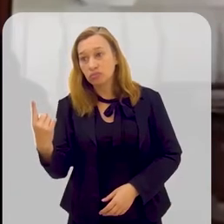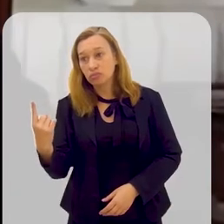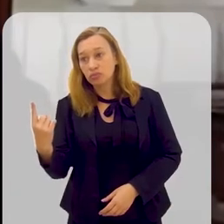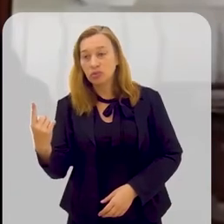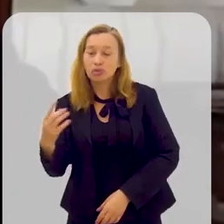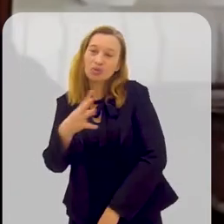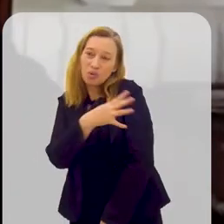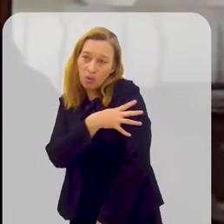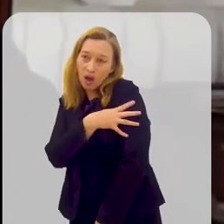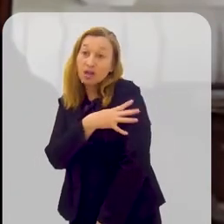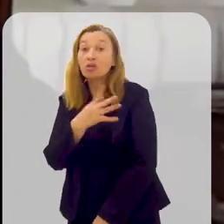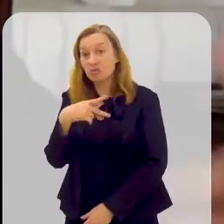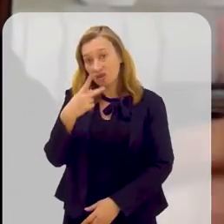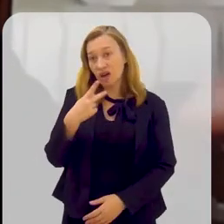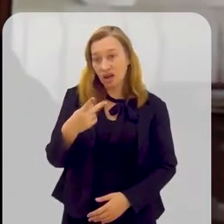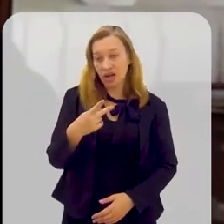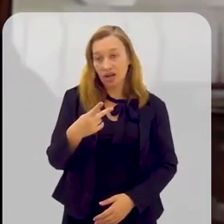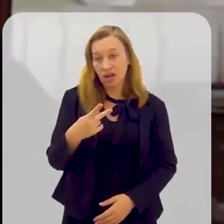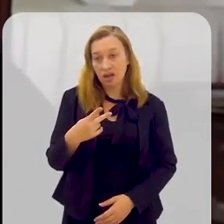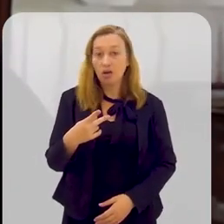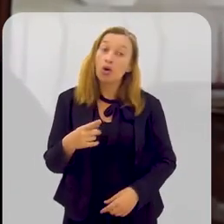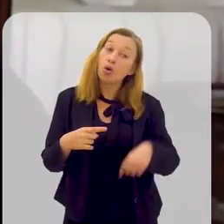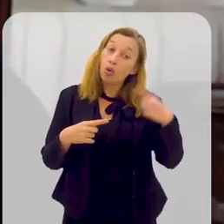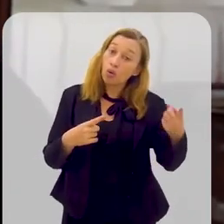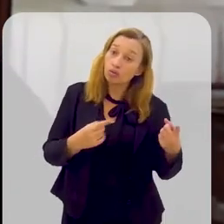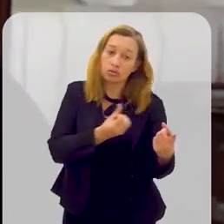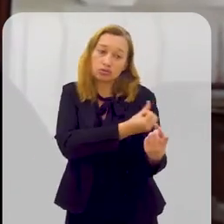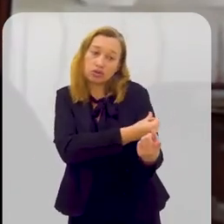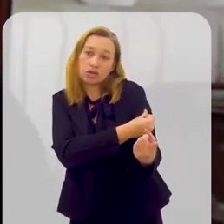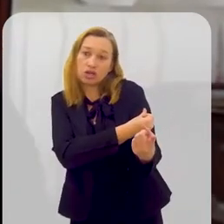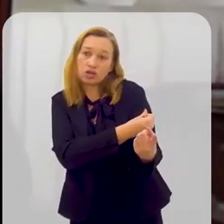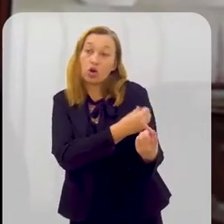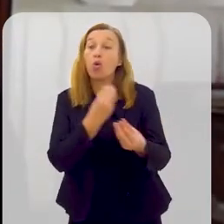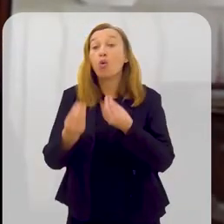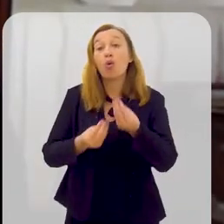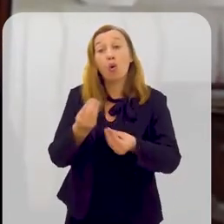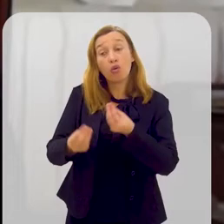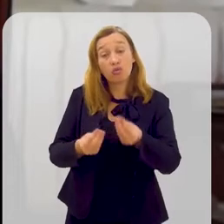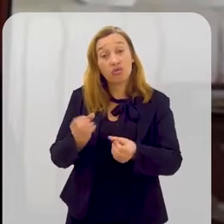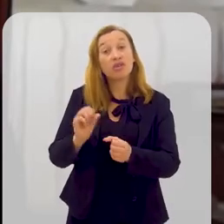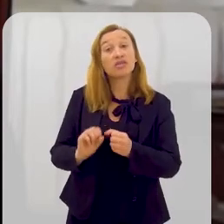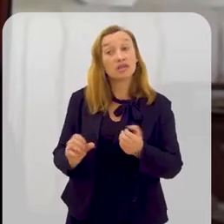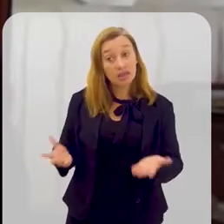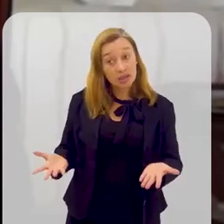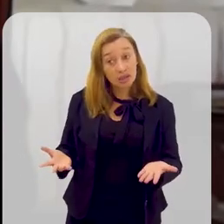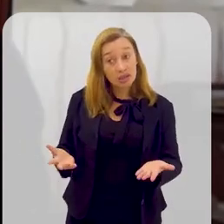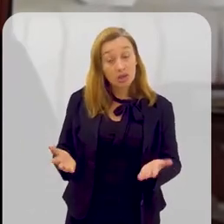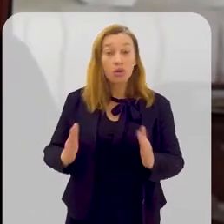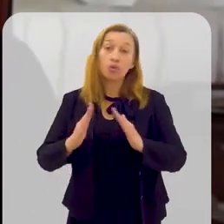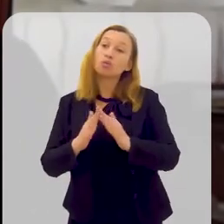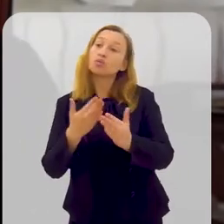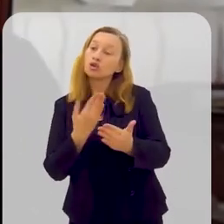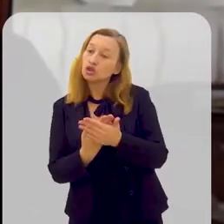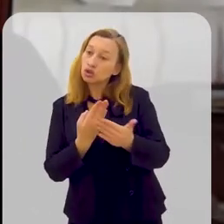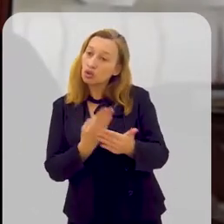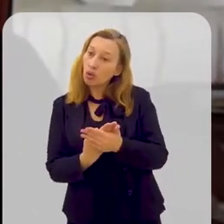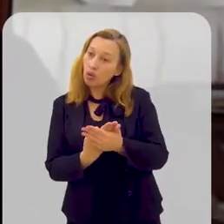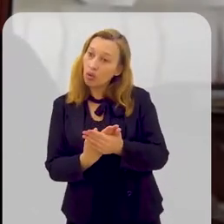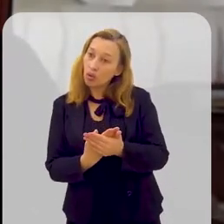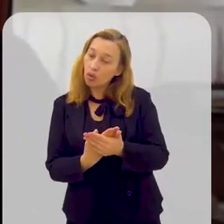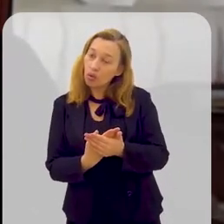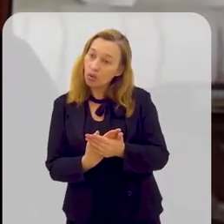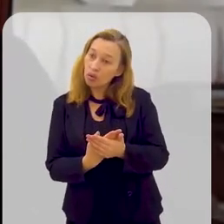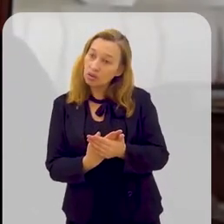um no quarto ano conforme eu falei outro no sexto ano como é que você vai fazer uma